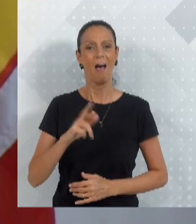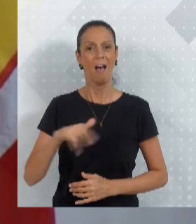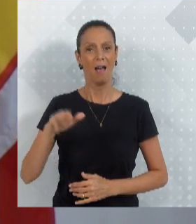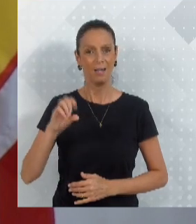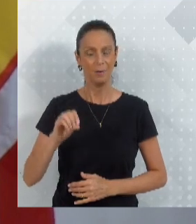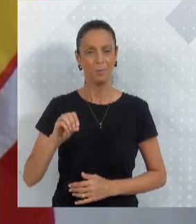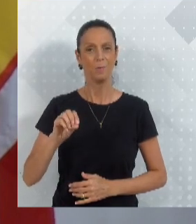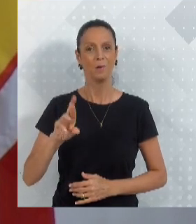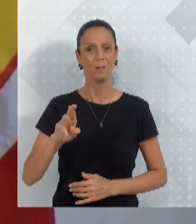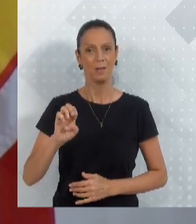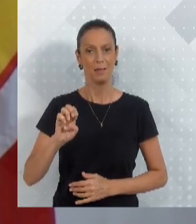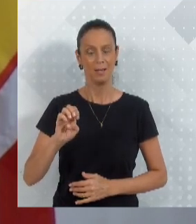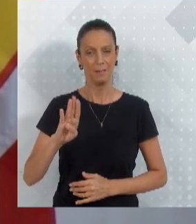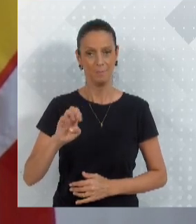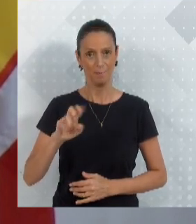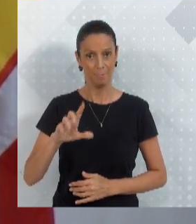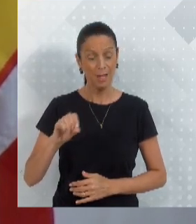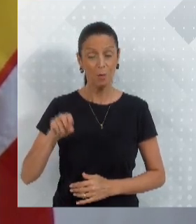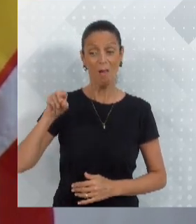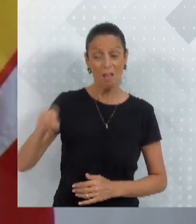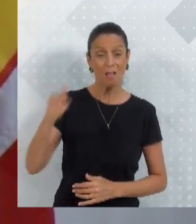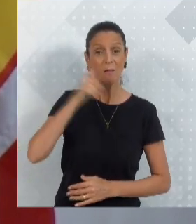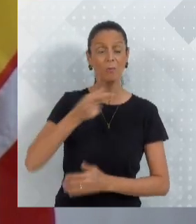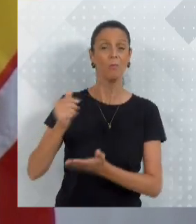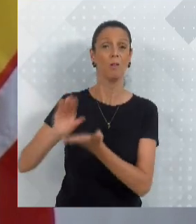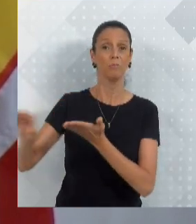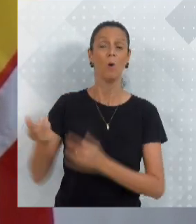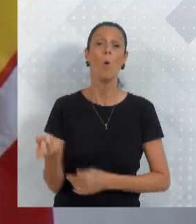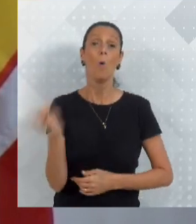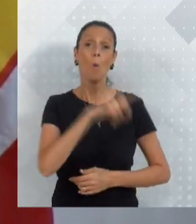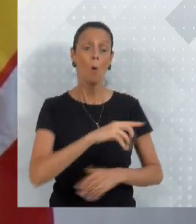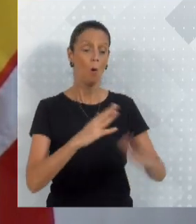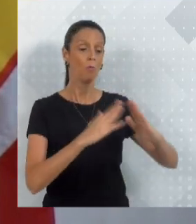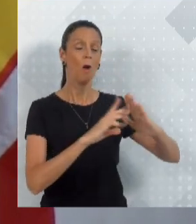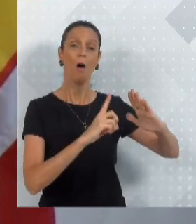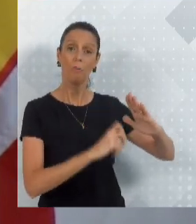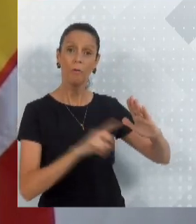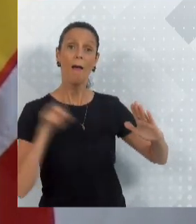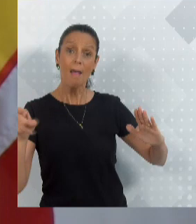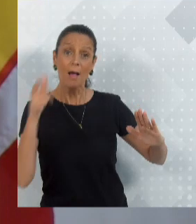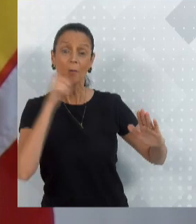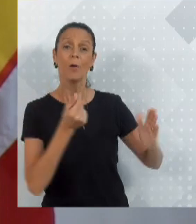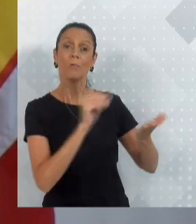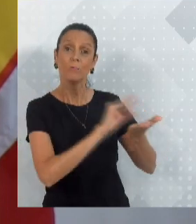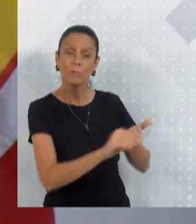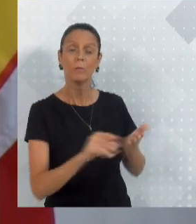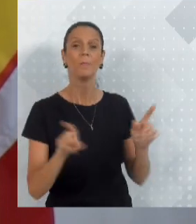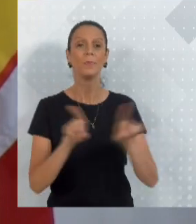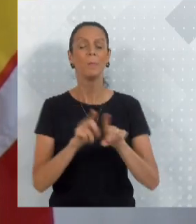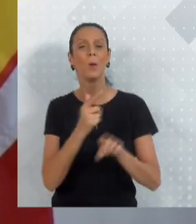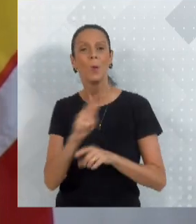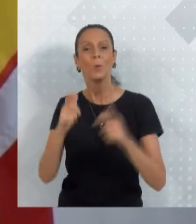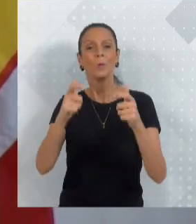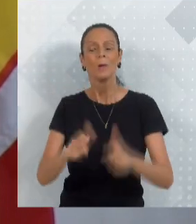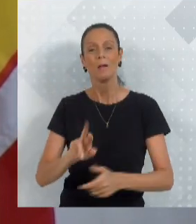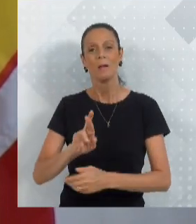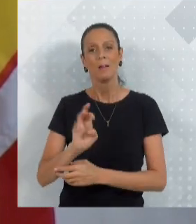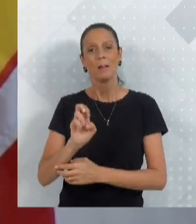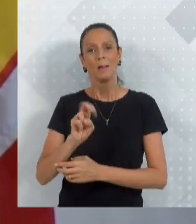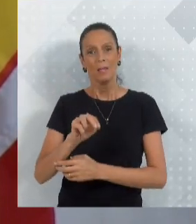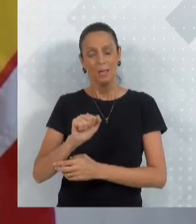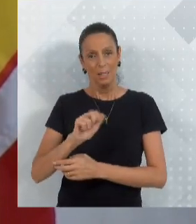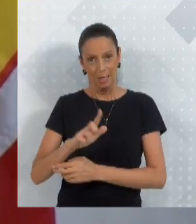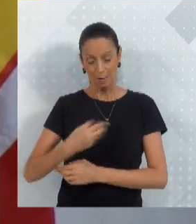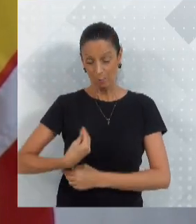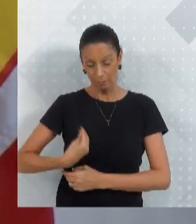tem recursos lá em vários outros locais, no Hospital Misericórdia, no Hospital Santo Antônio, no Hospital Santa Isabel, no Renal Vida, e por aí vai. Cedo à